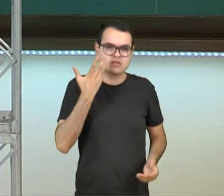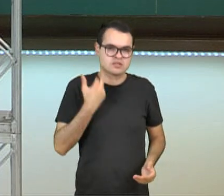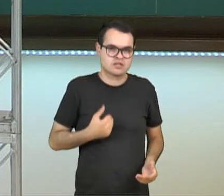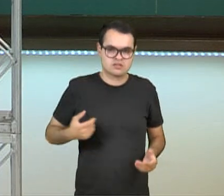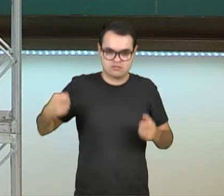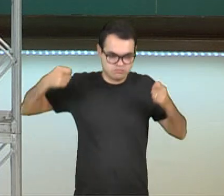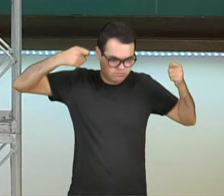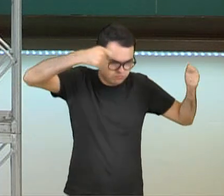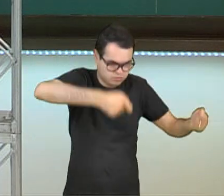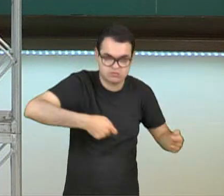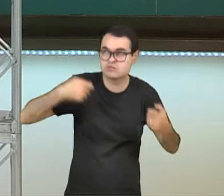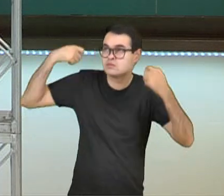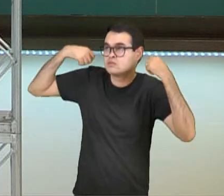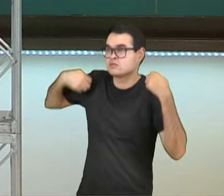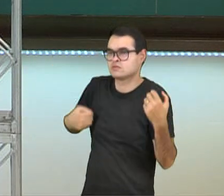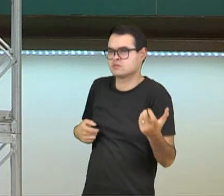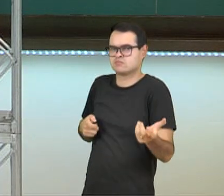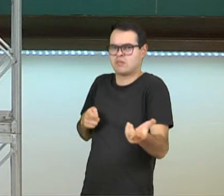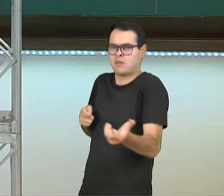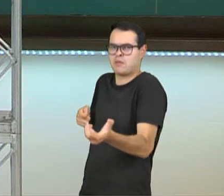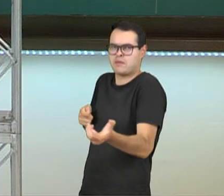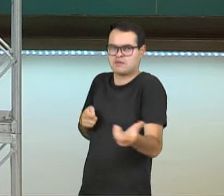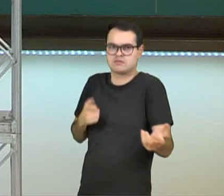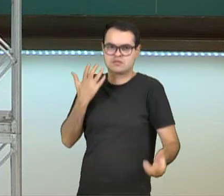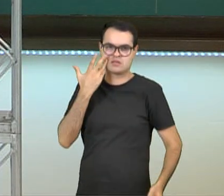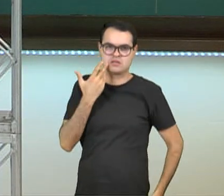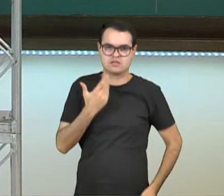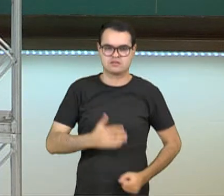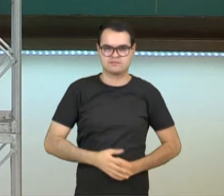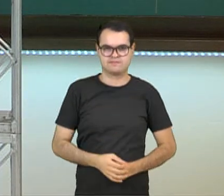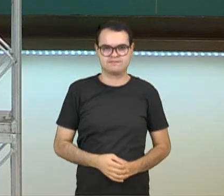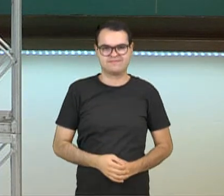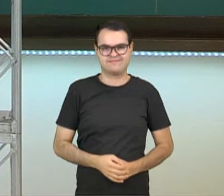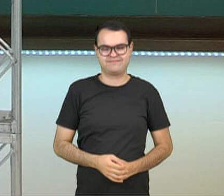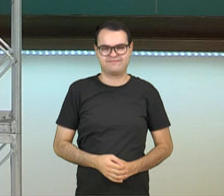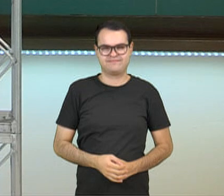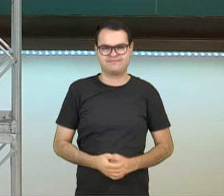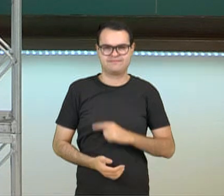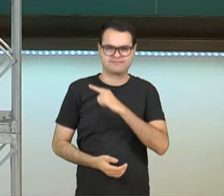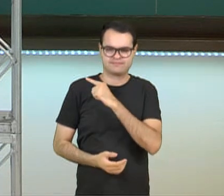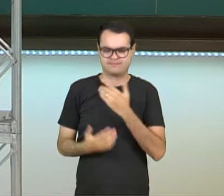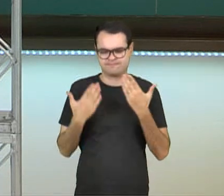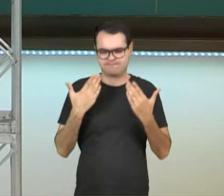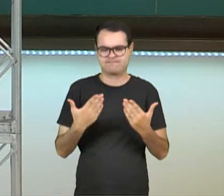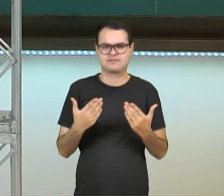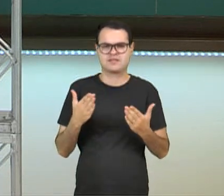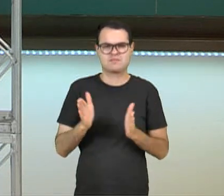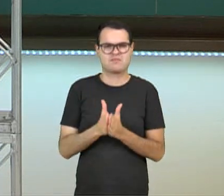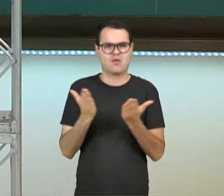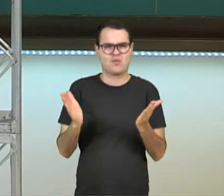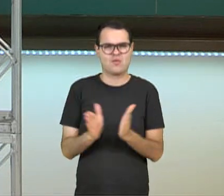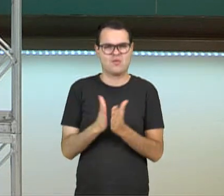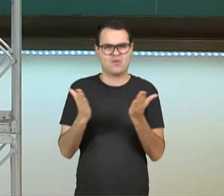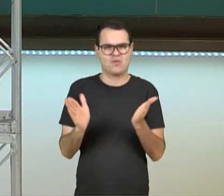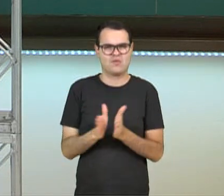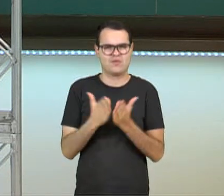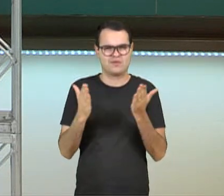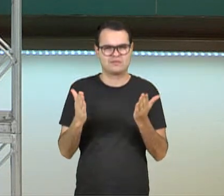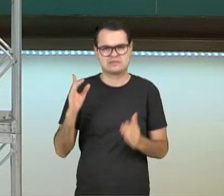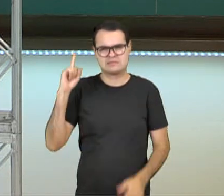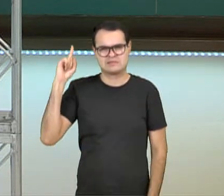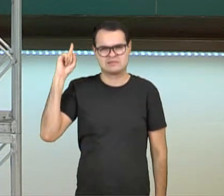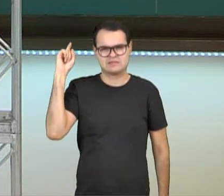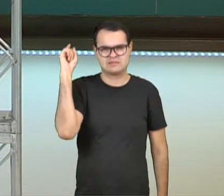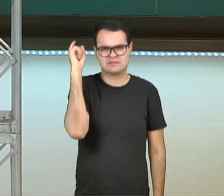esse porte, consigam carregar essas armas. E aí, diante de tanta pobreza, de tanta